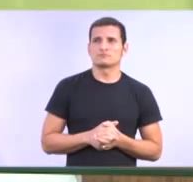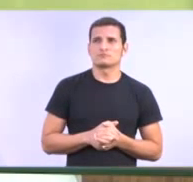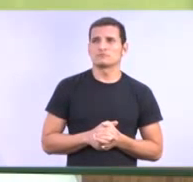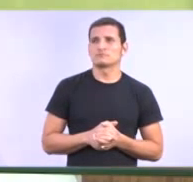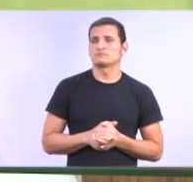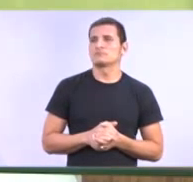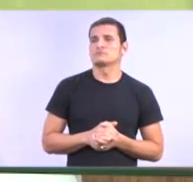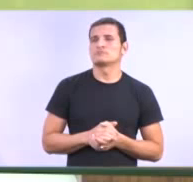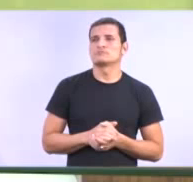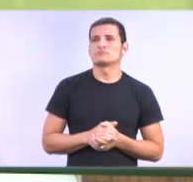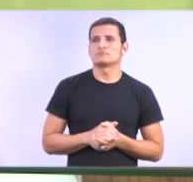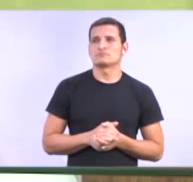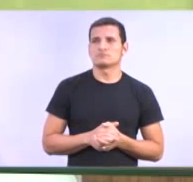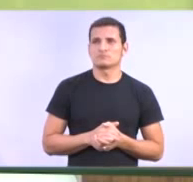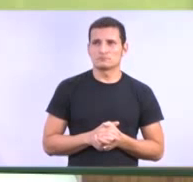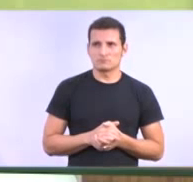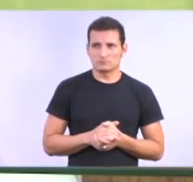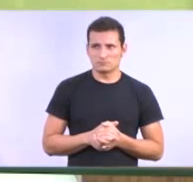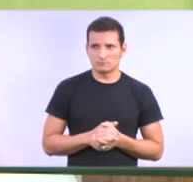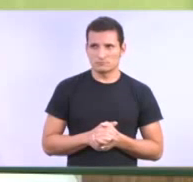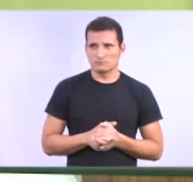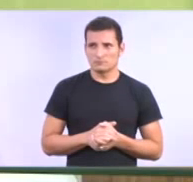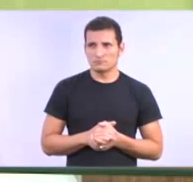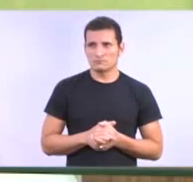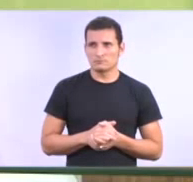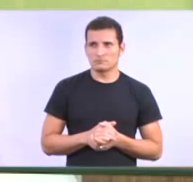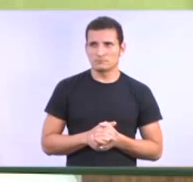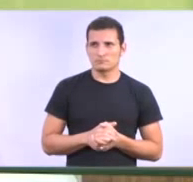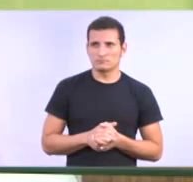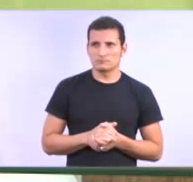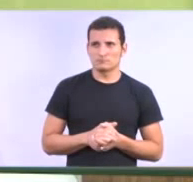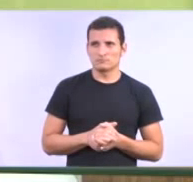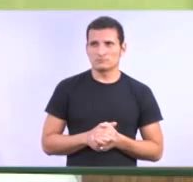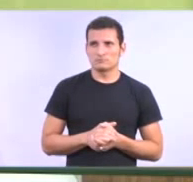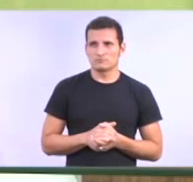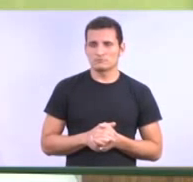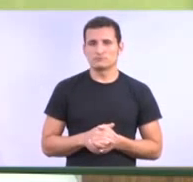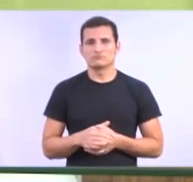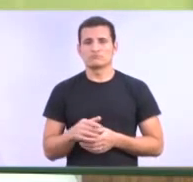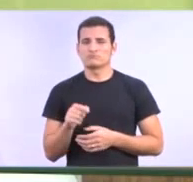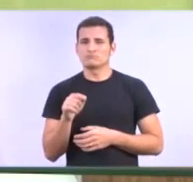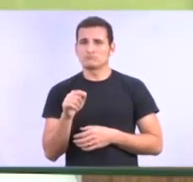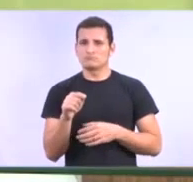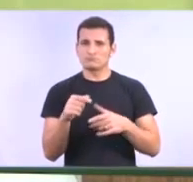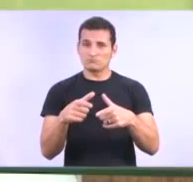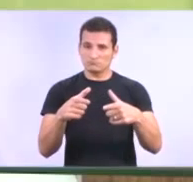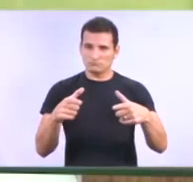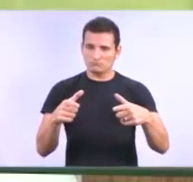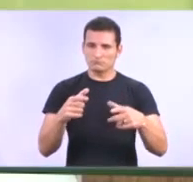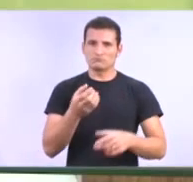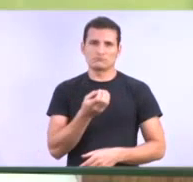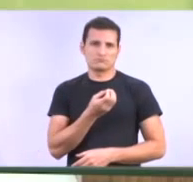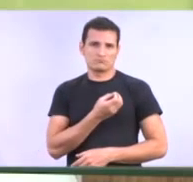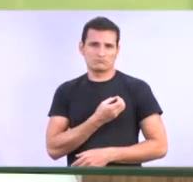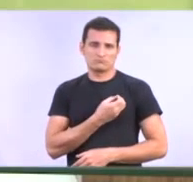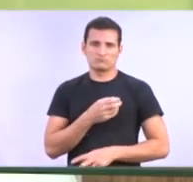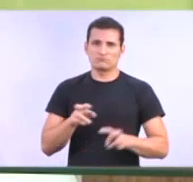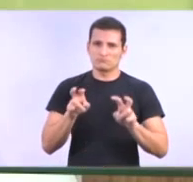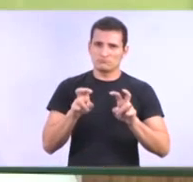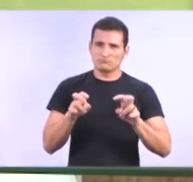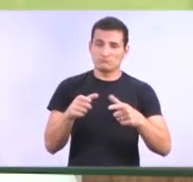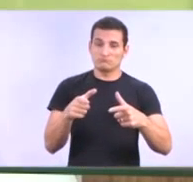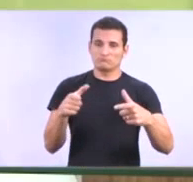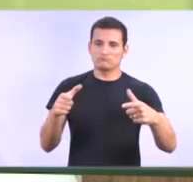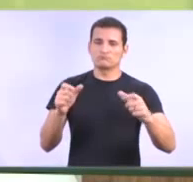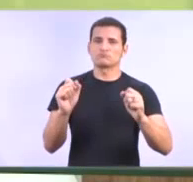à medida que você aumenta o número de computadores, né, você pode então ampliar a sua